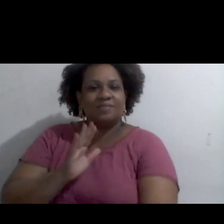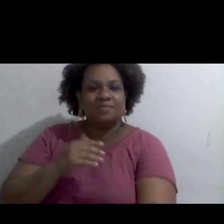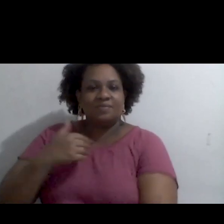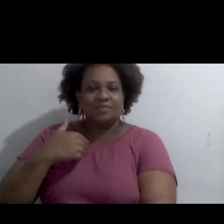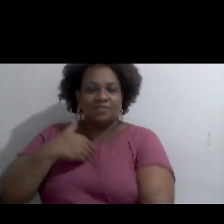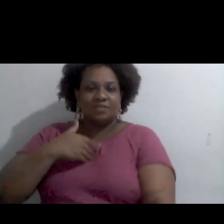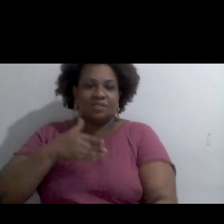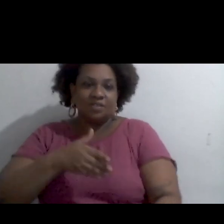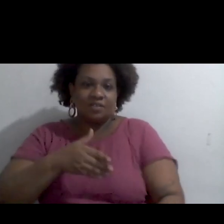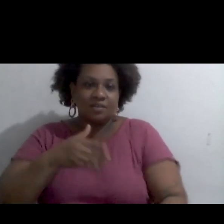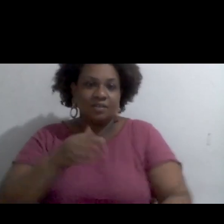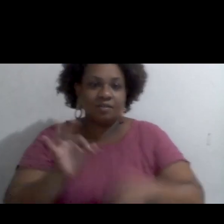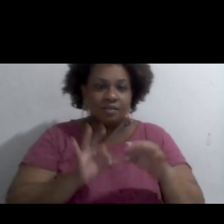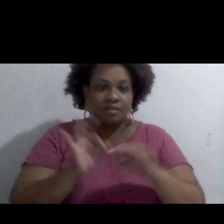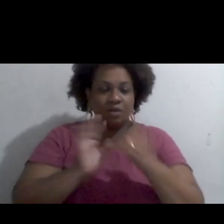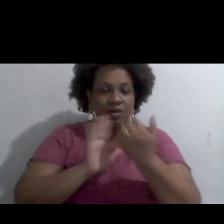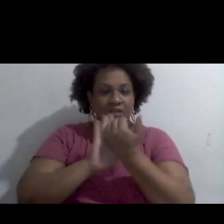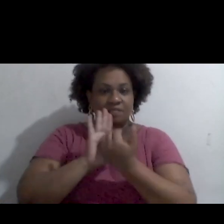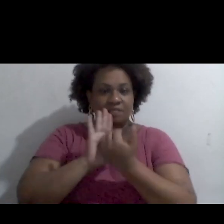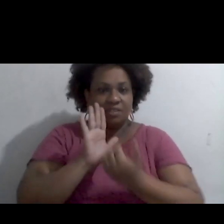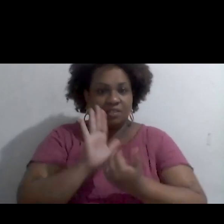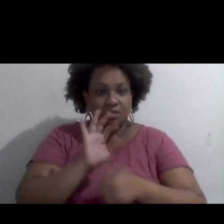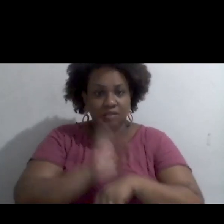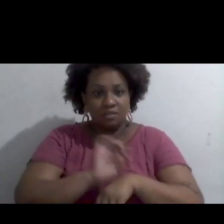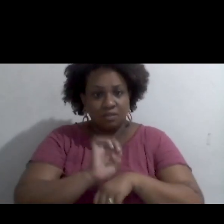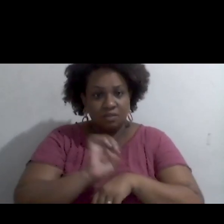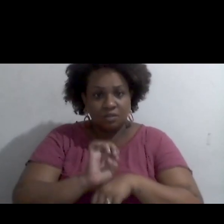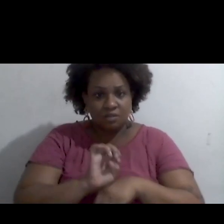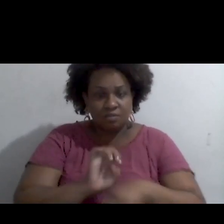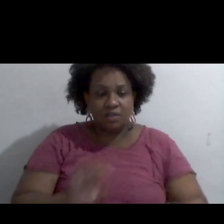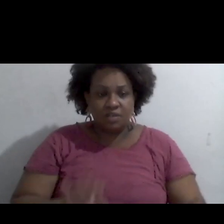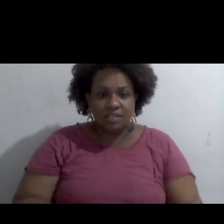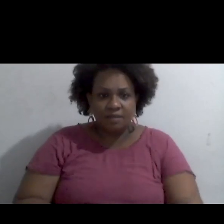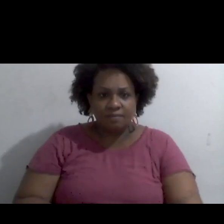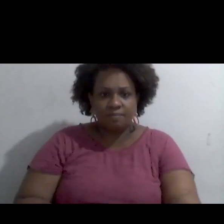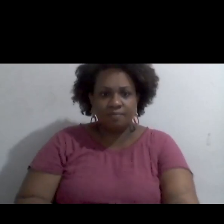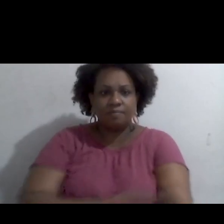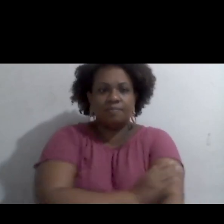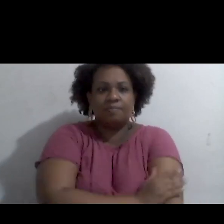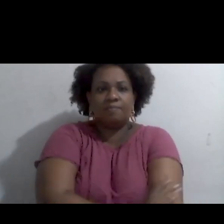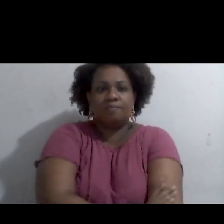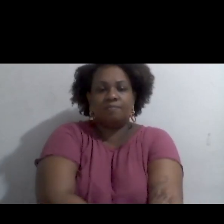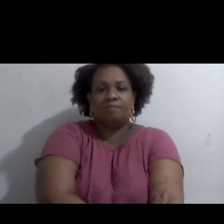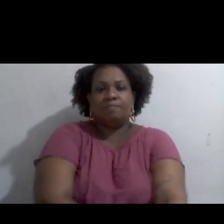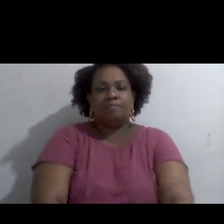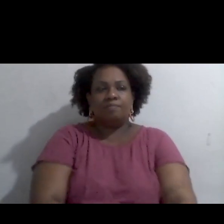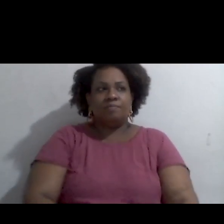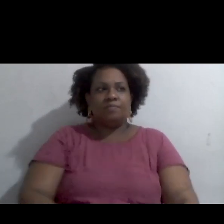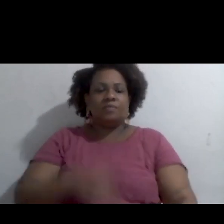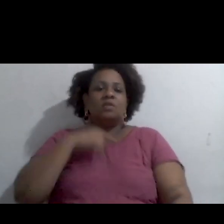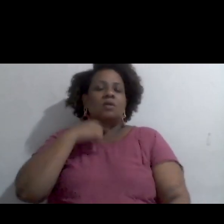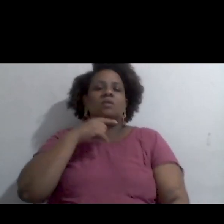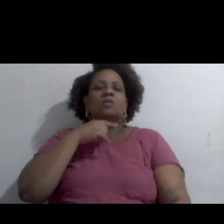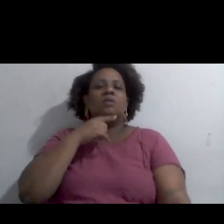para o Estado, e o Estado, infelizmente, mudou e não cumpriu o plano, não conseguiu nem